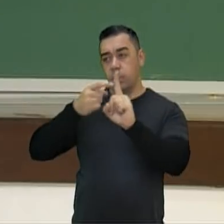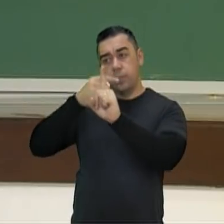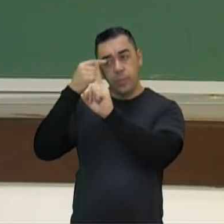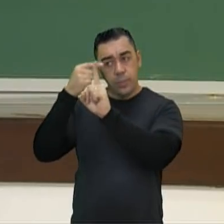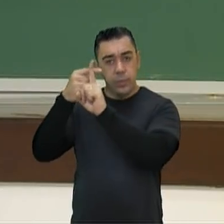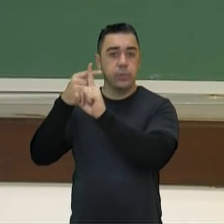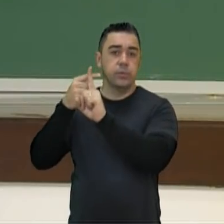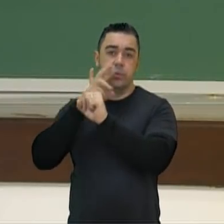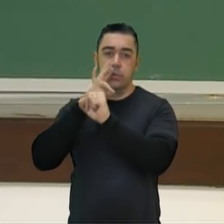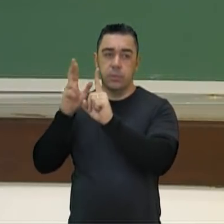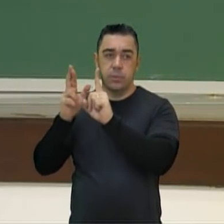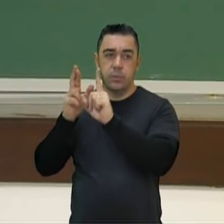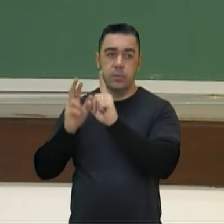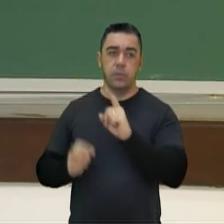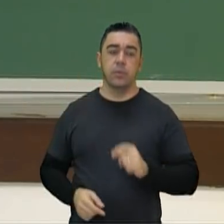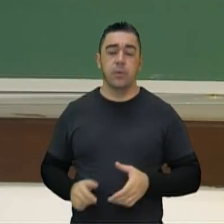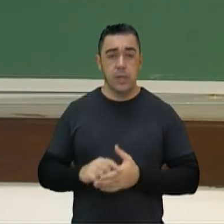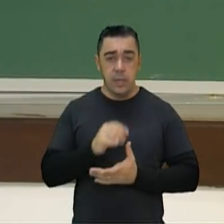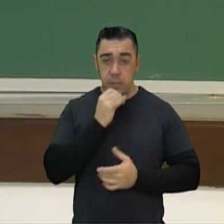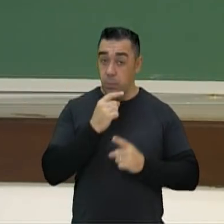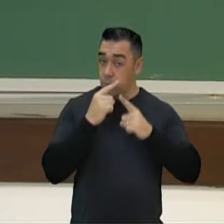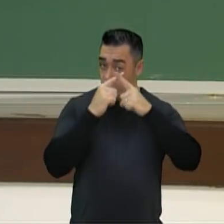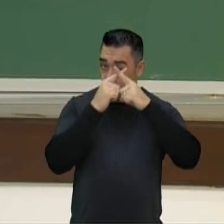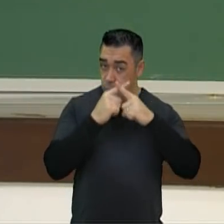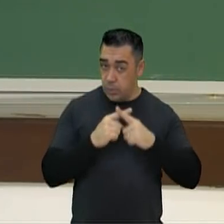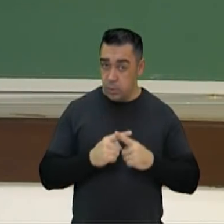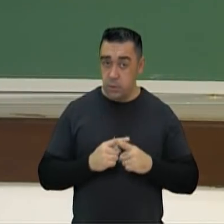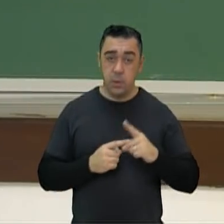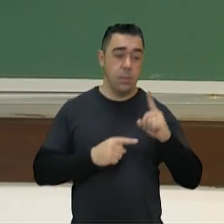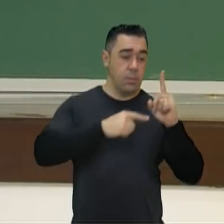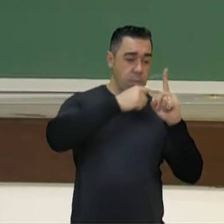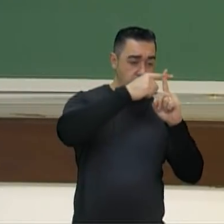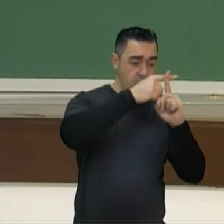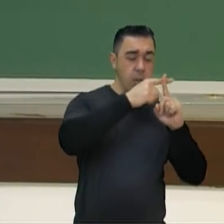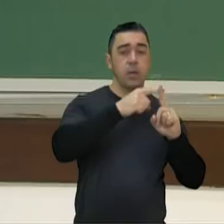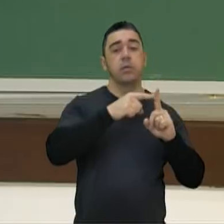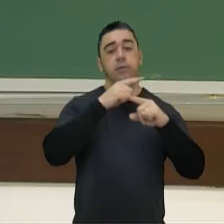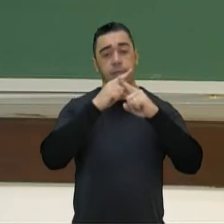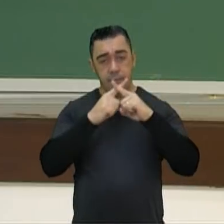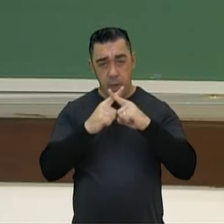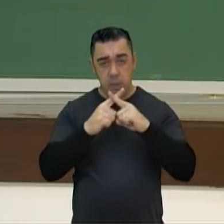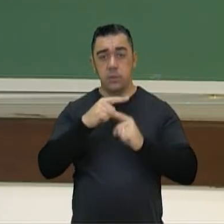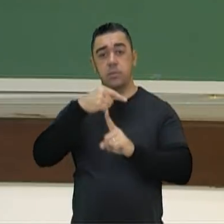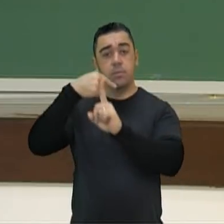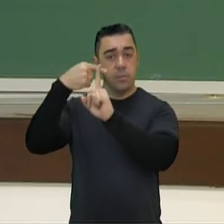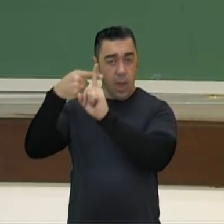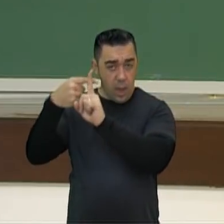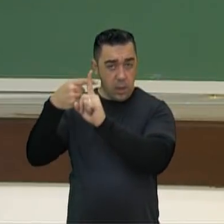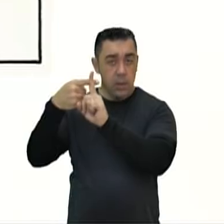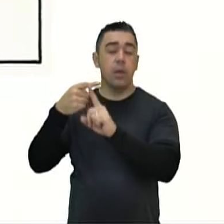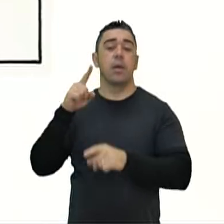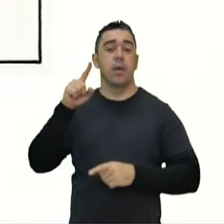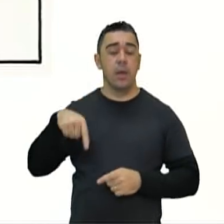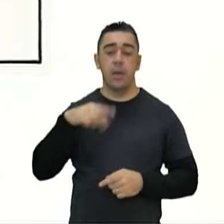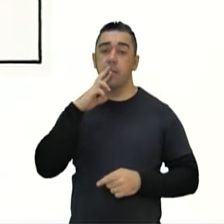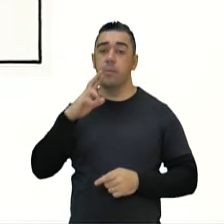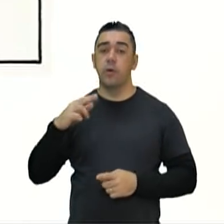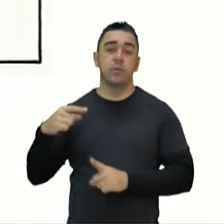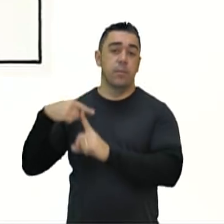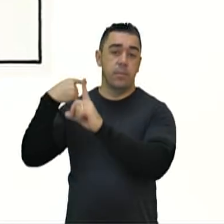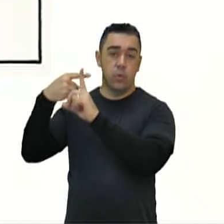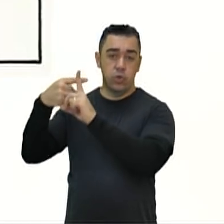positivo. Quando aparecer na multiplicação mais multiplicado por mais, ele vai ser